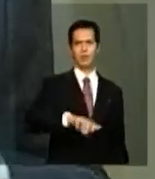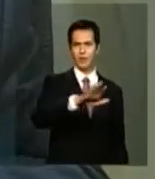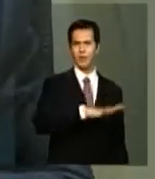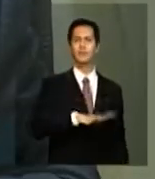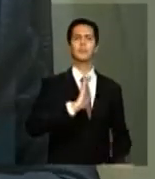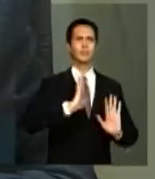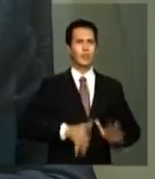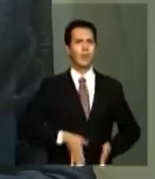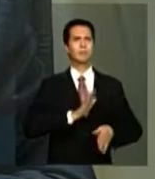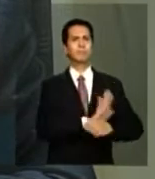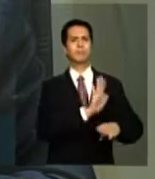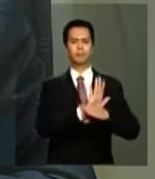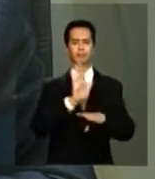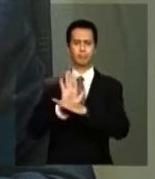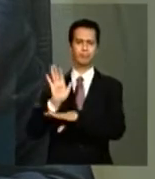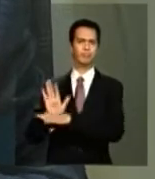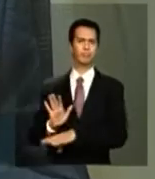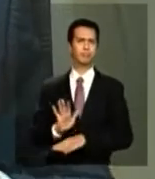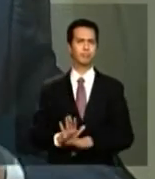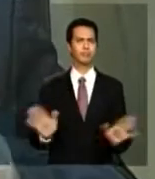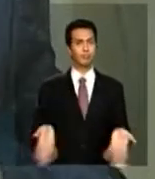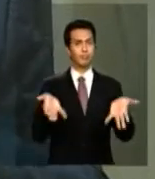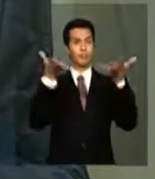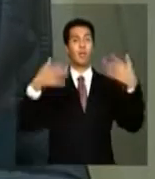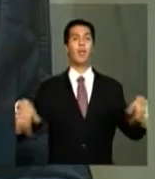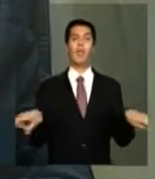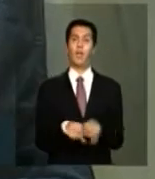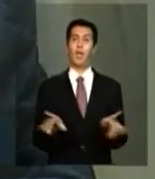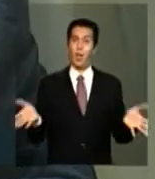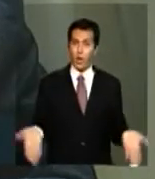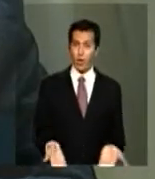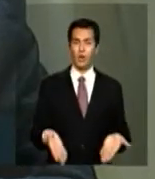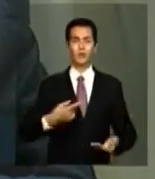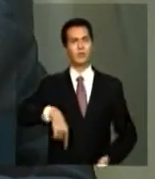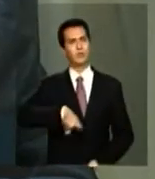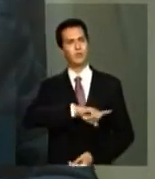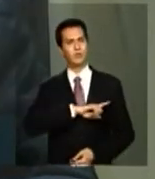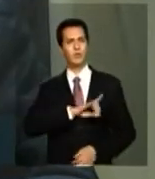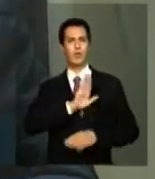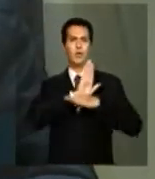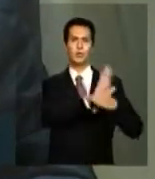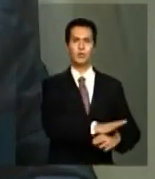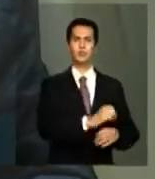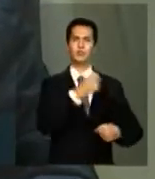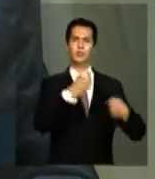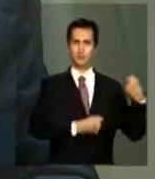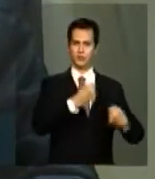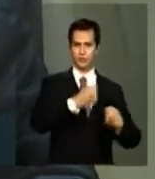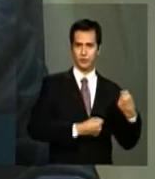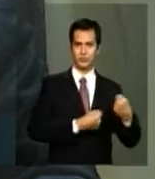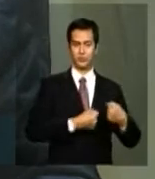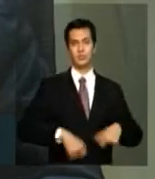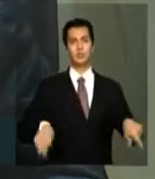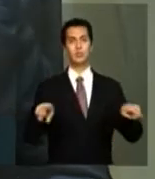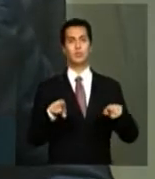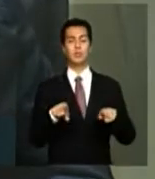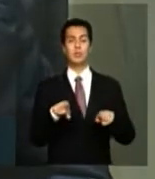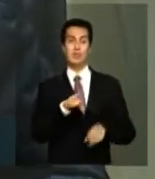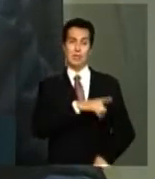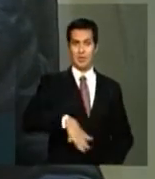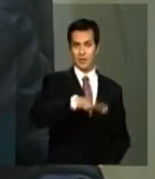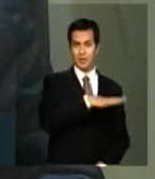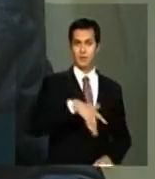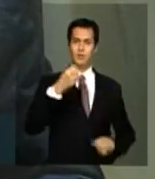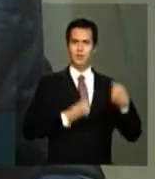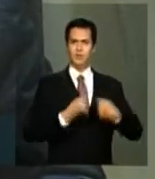receberam algum tipo de estímulo e agora estamos fazendo eh o setor automobilístico o setor automobilístico é um